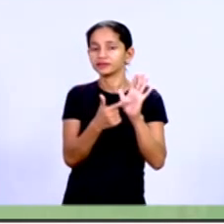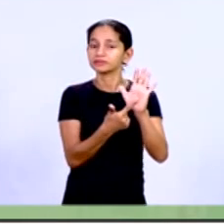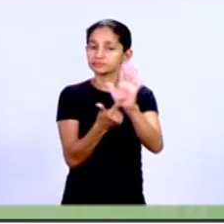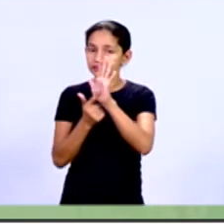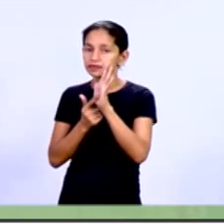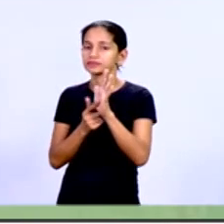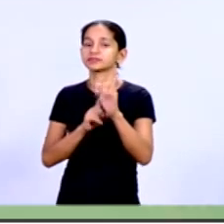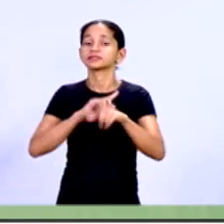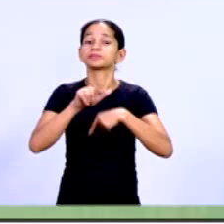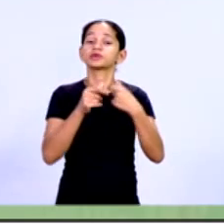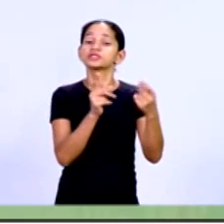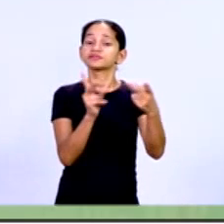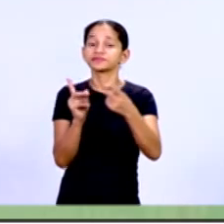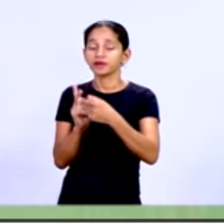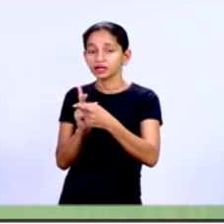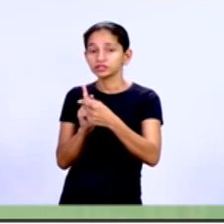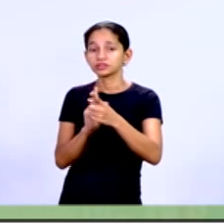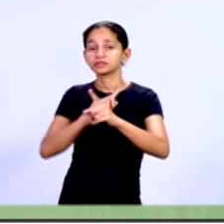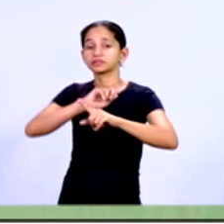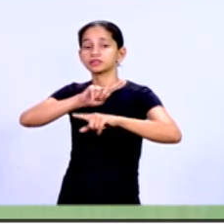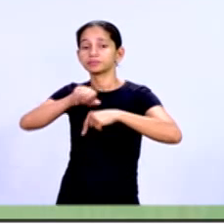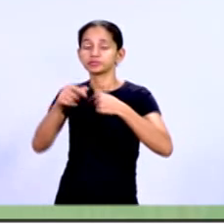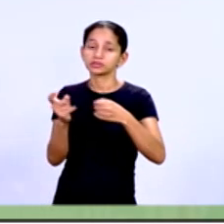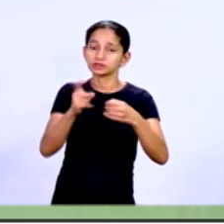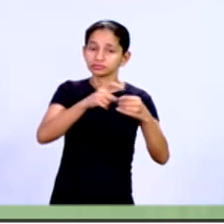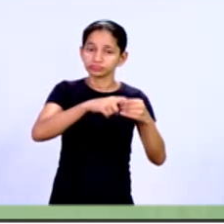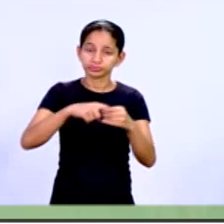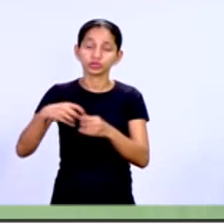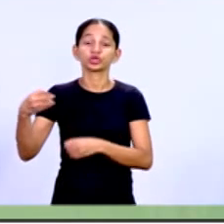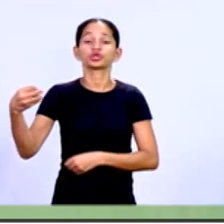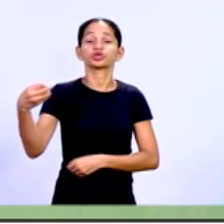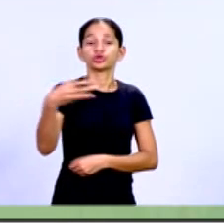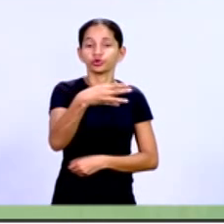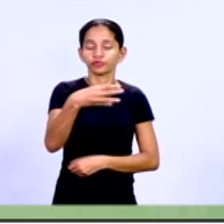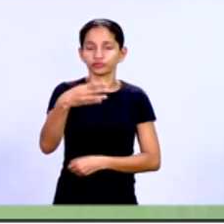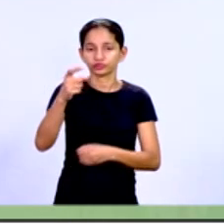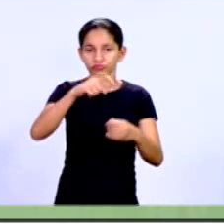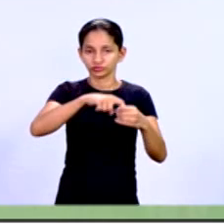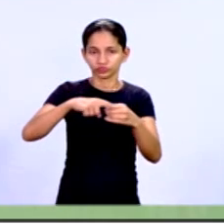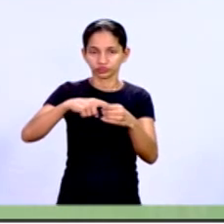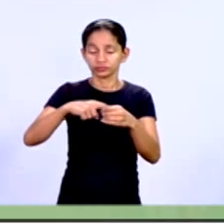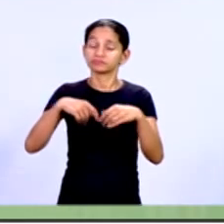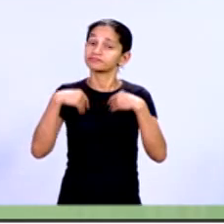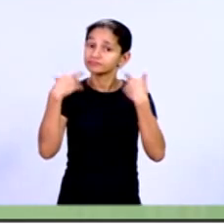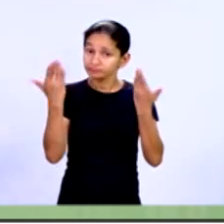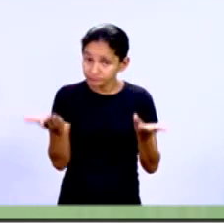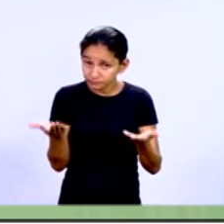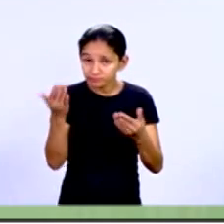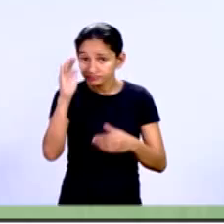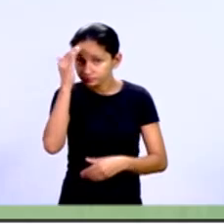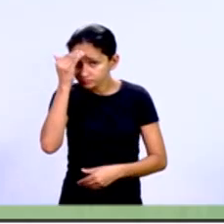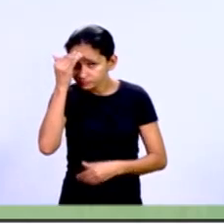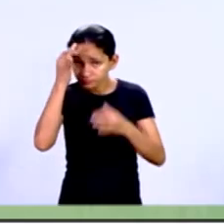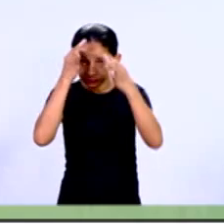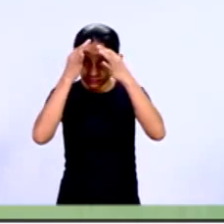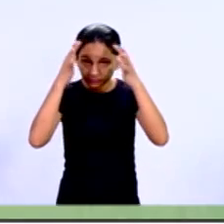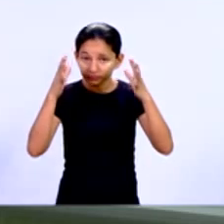Em síntese, abrir o capital significa ter novos sócios. Fique bem entendido esse